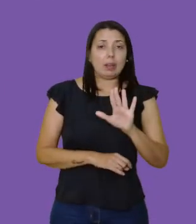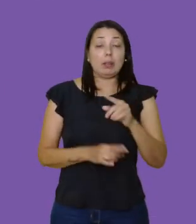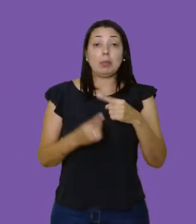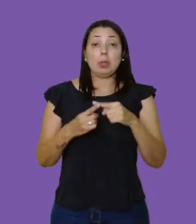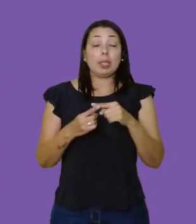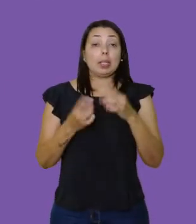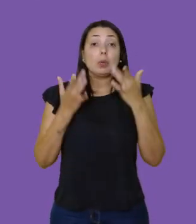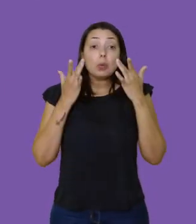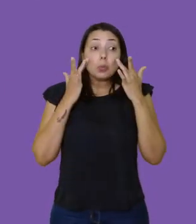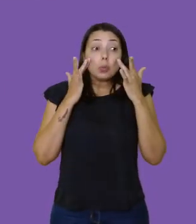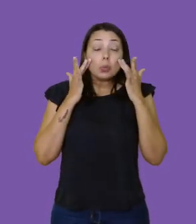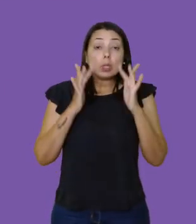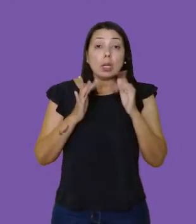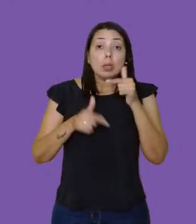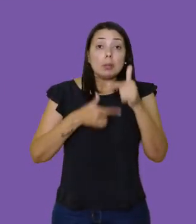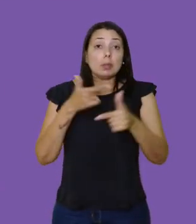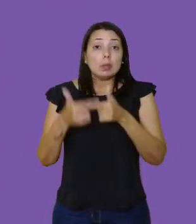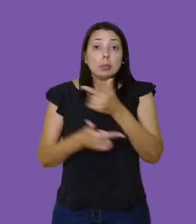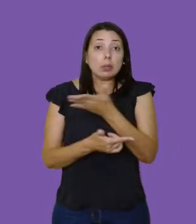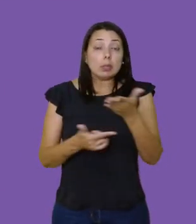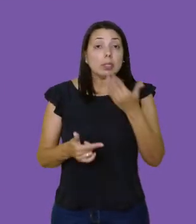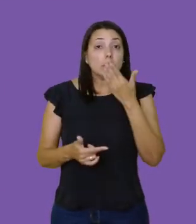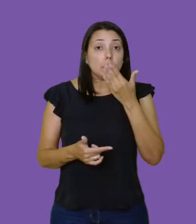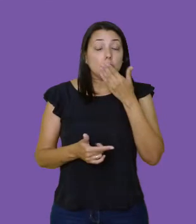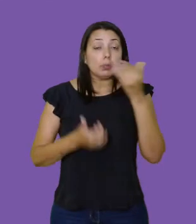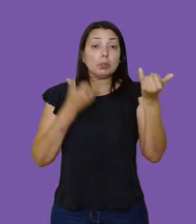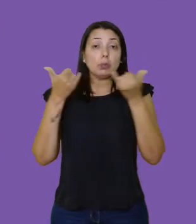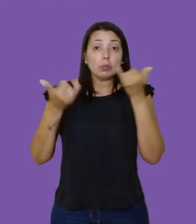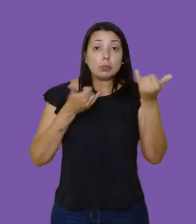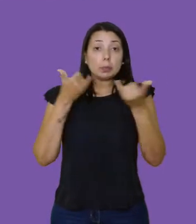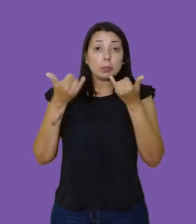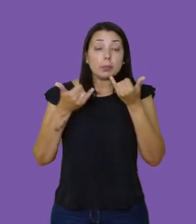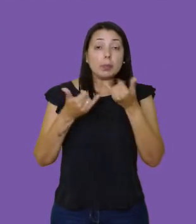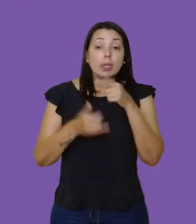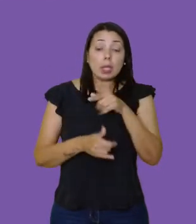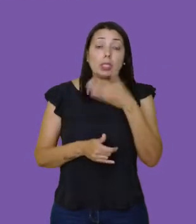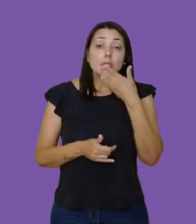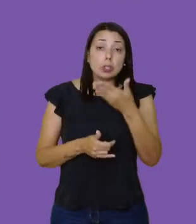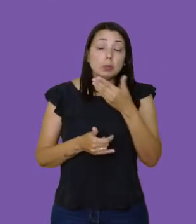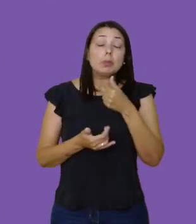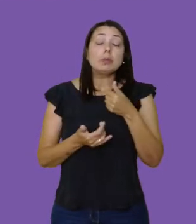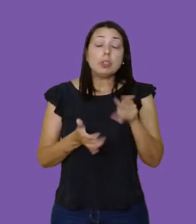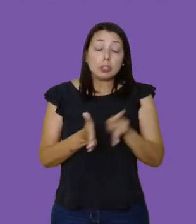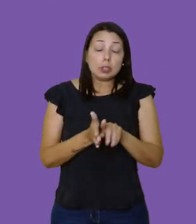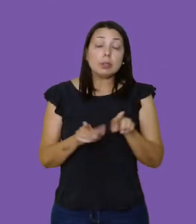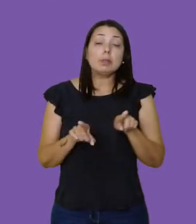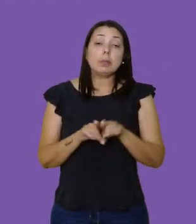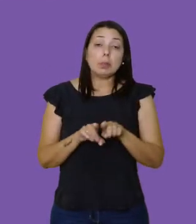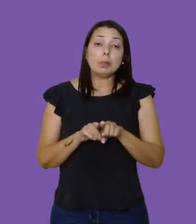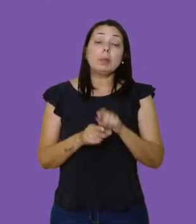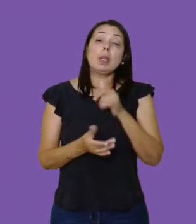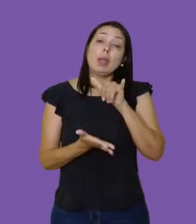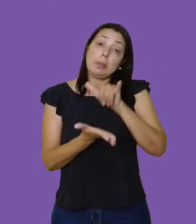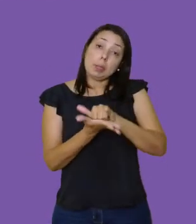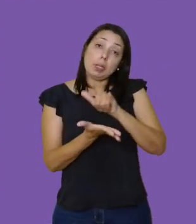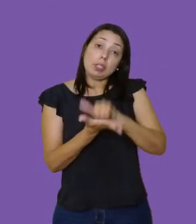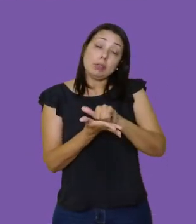não sabe trabalhar com esse tipo de informação, nesse tipo de aplicativo, e muitas